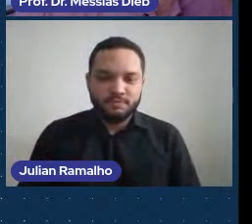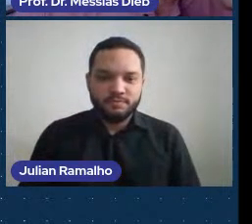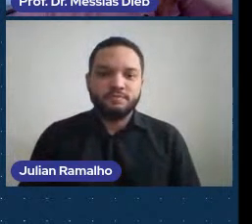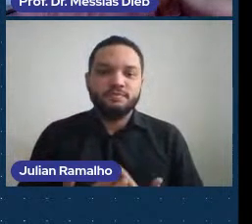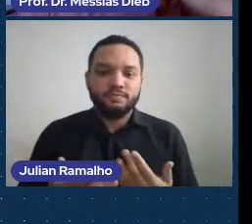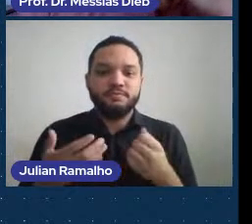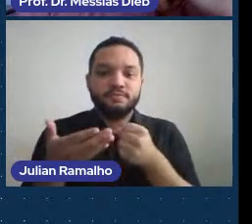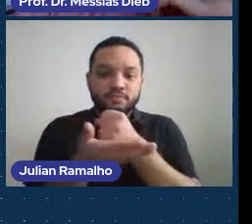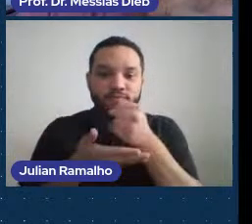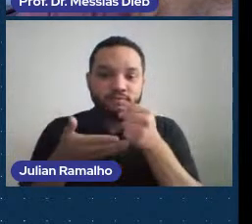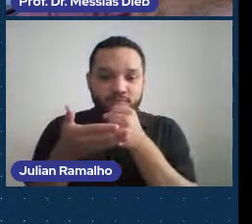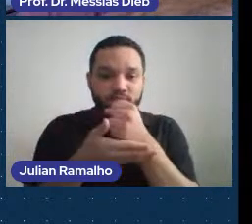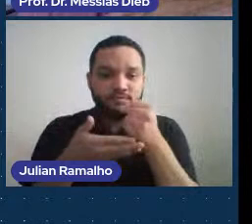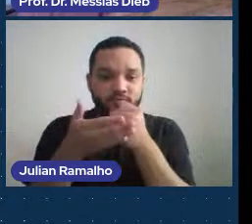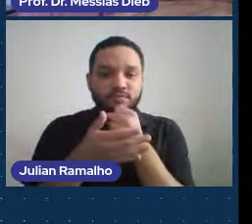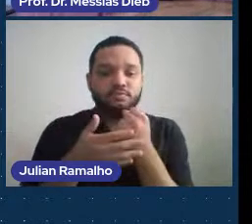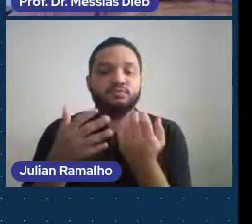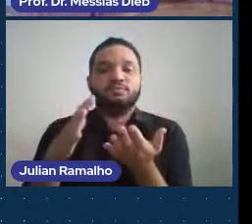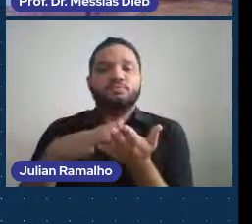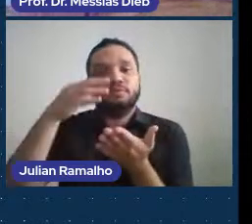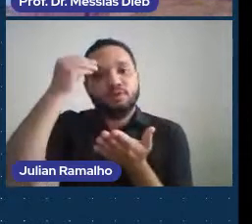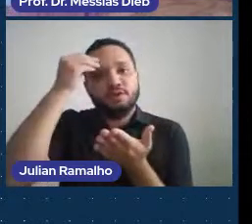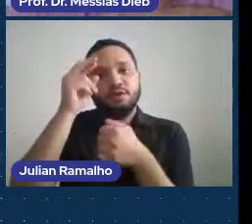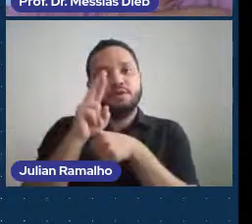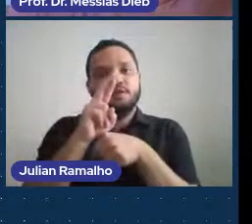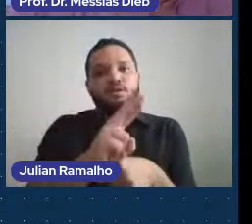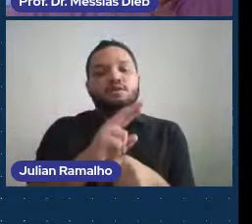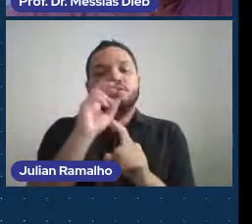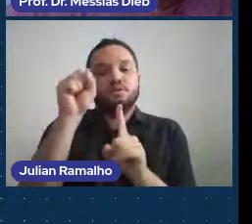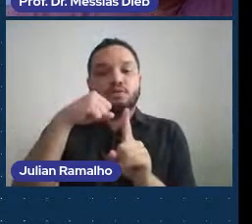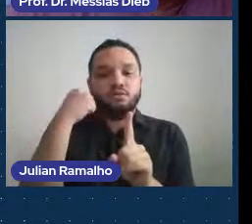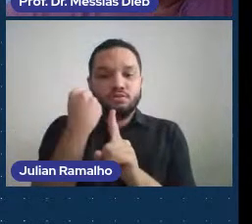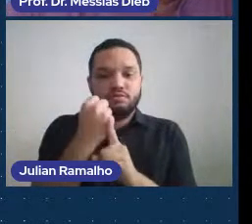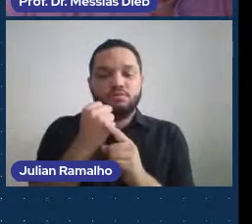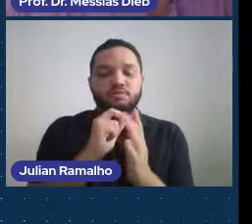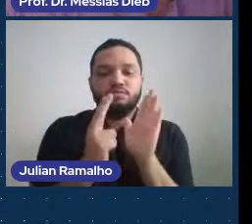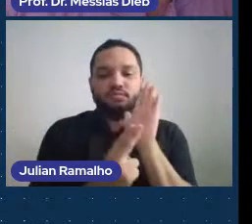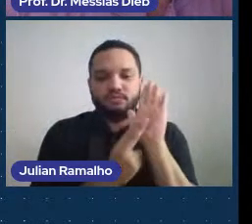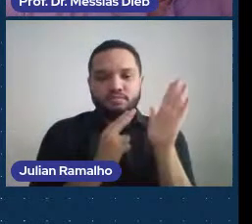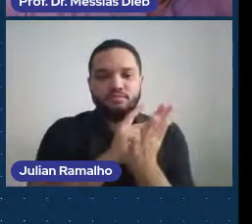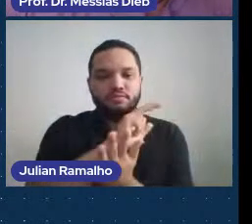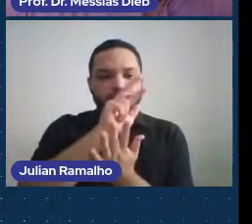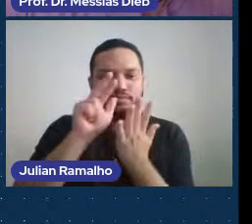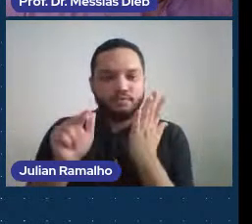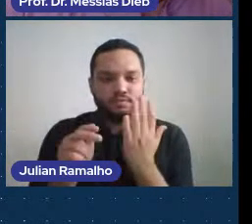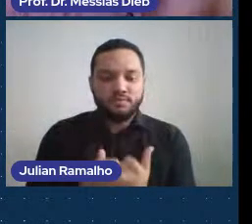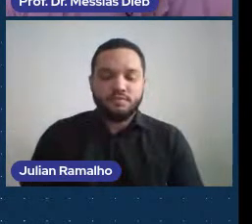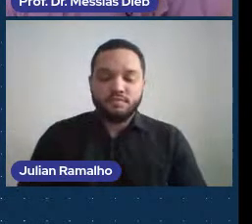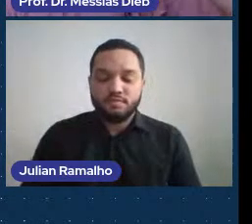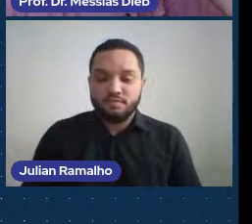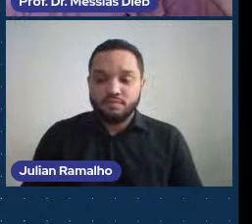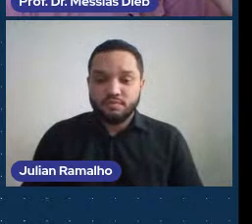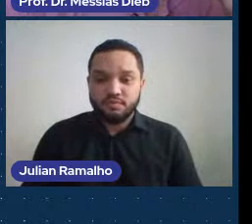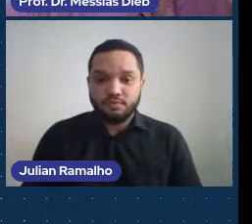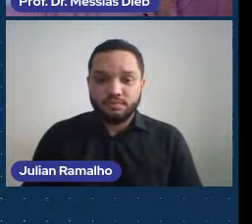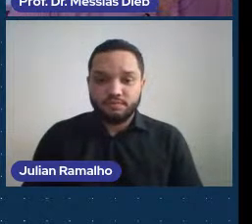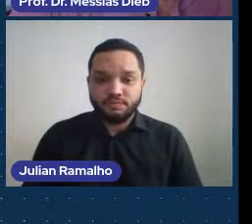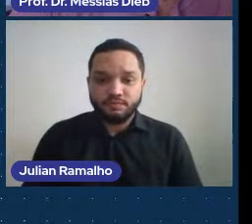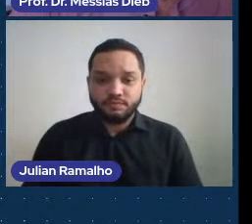fundamentação estaria na teoria das representações sociais de Moscovici, Jodelet e Abric, né? E